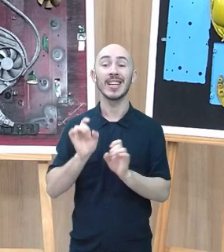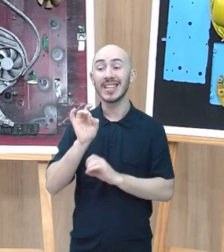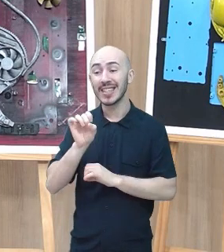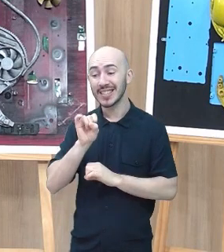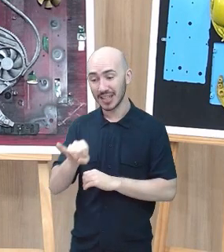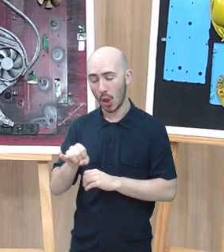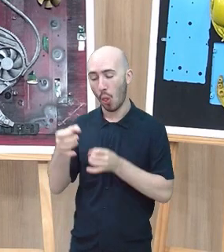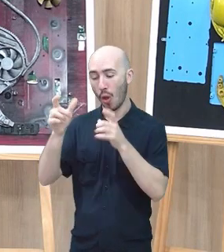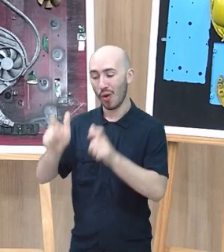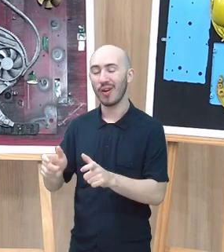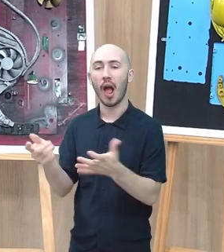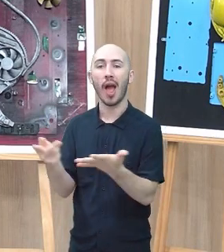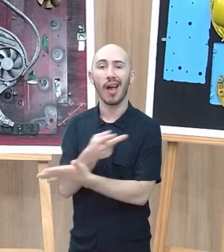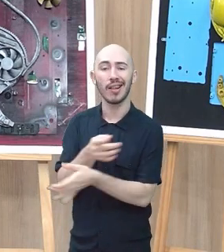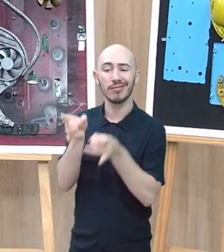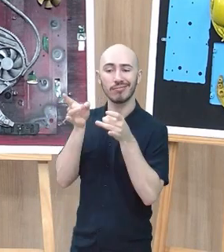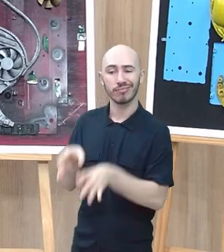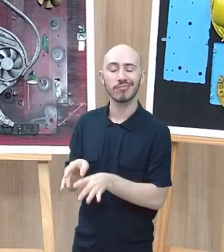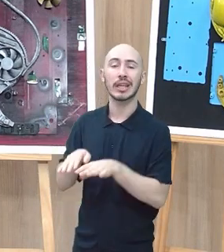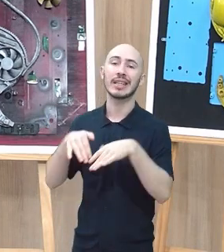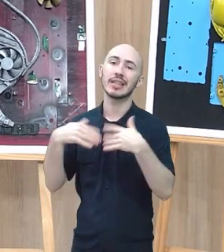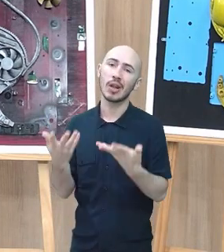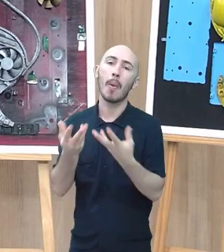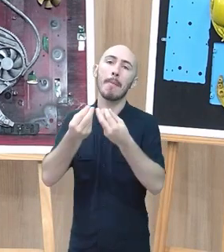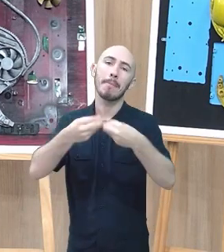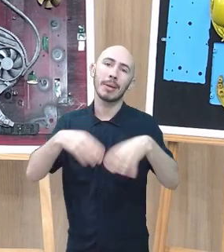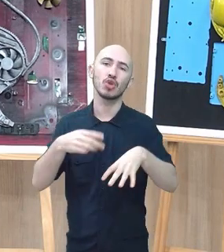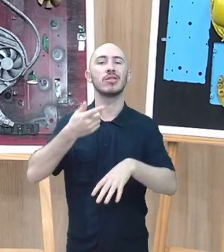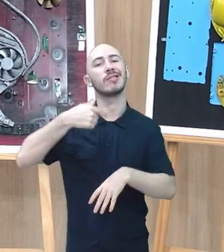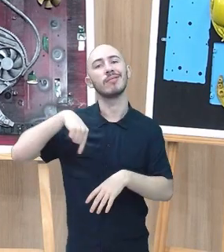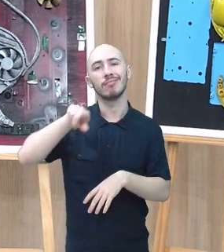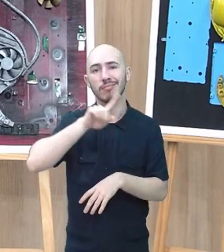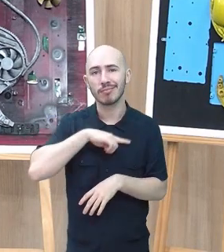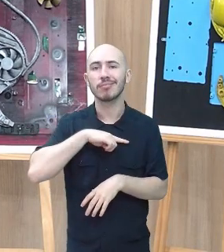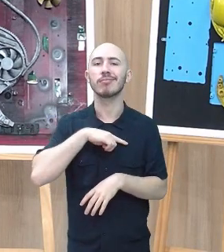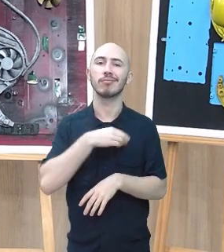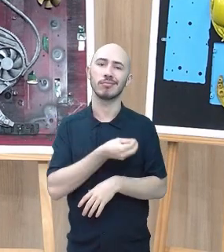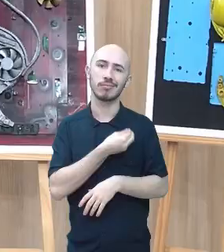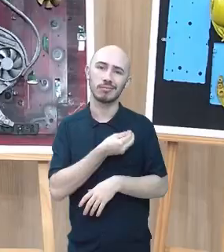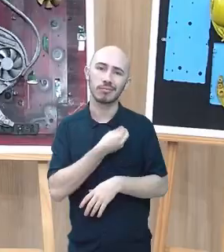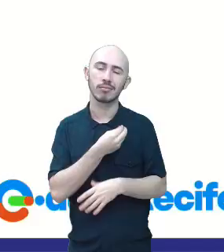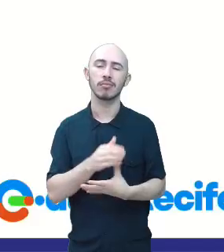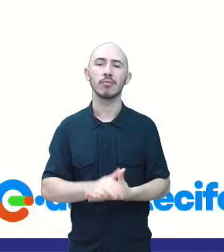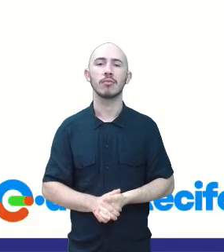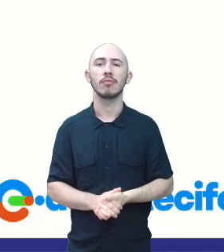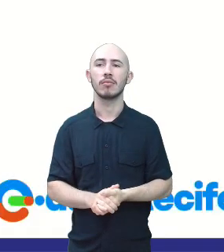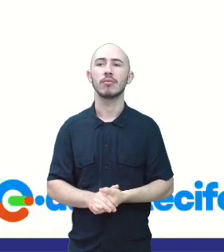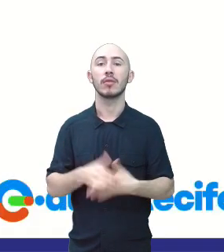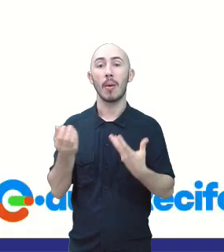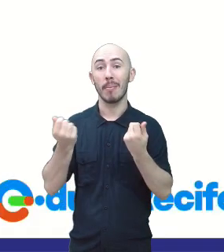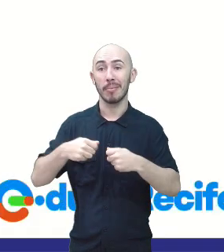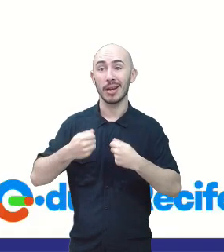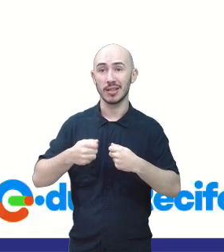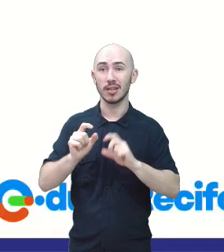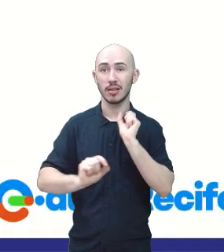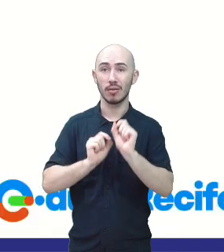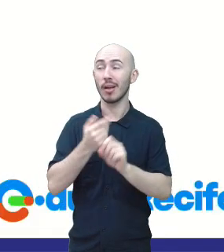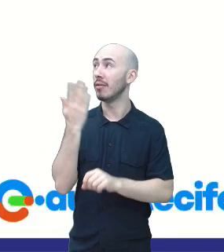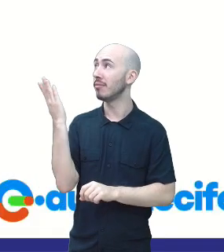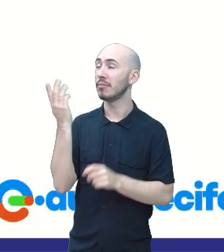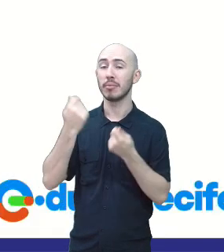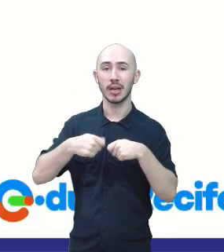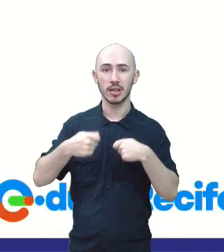ele vai causar danos para a gente. Então, esses resíduos, eles devem ser separados do orgânico para